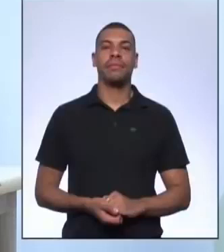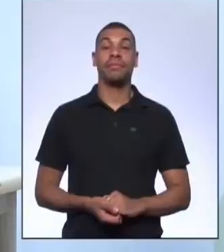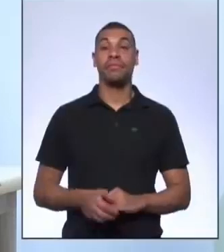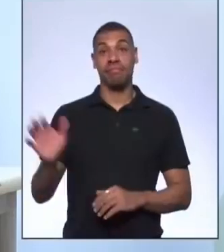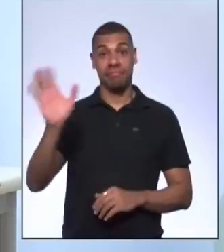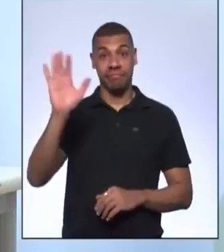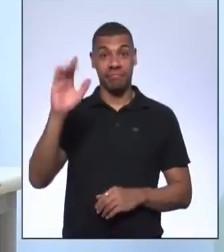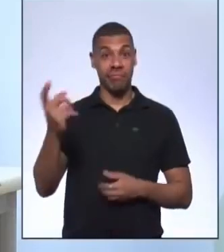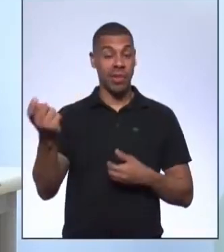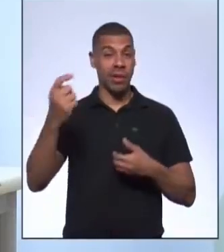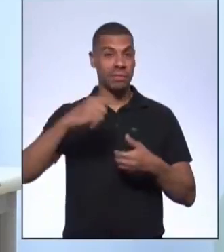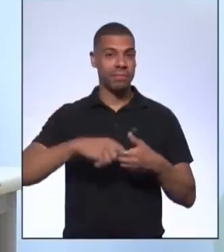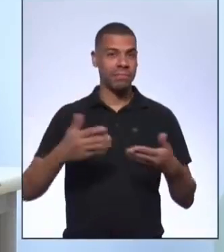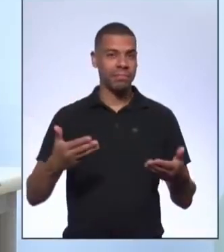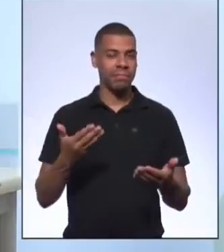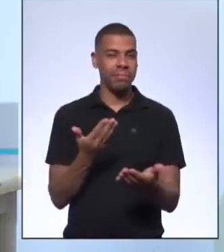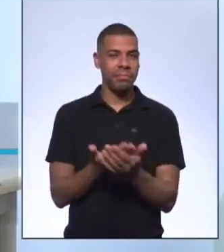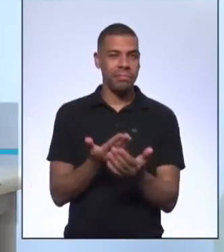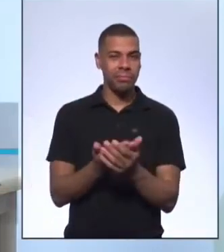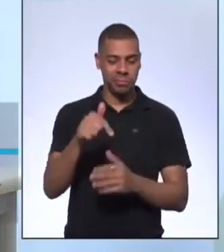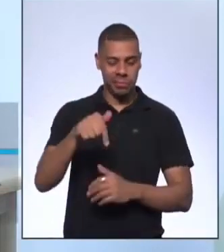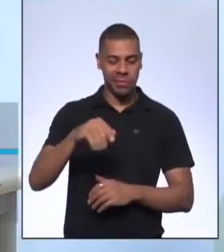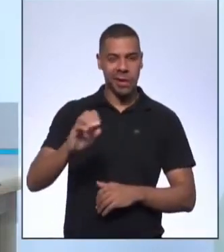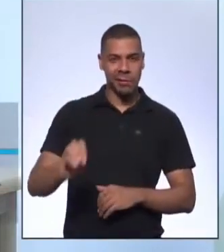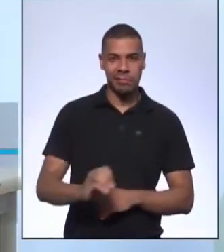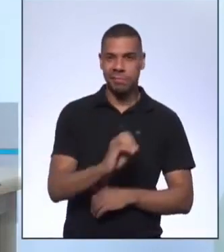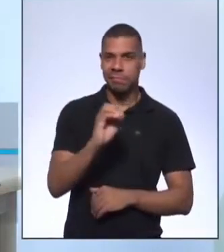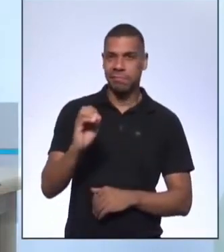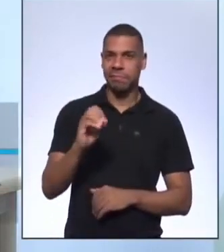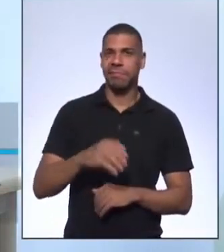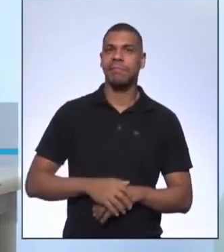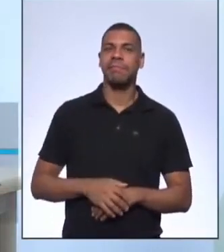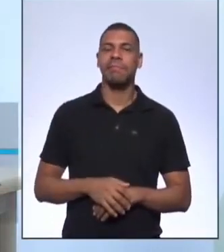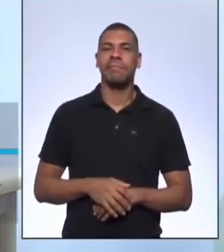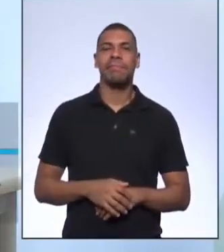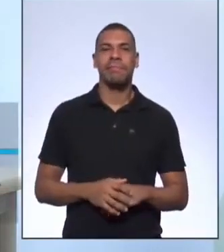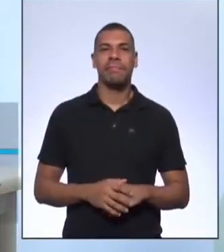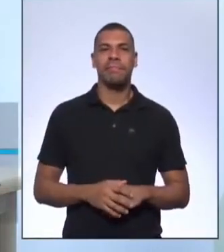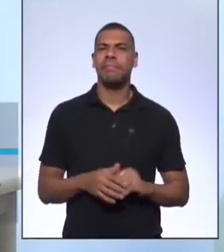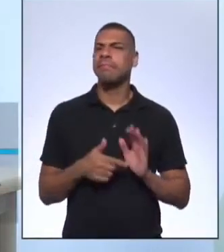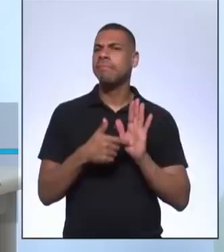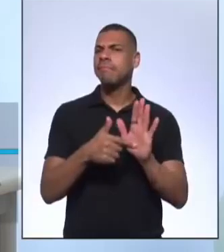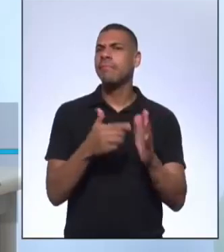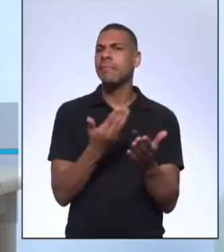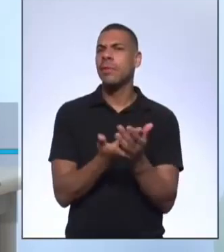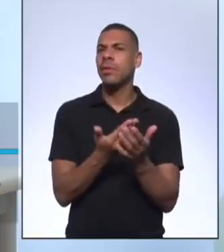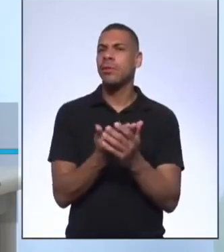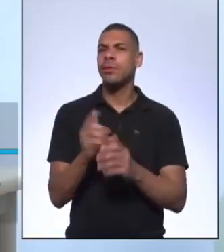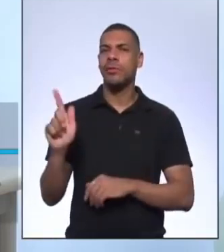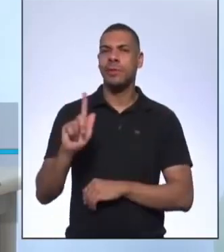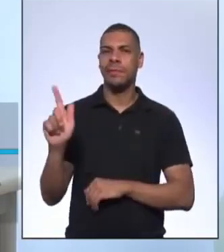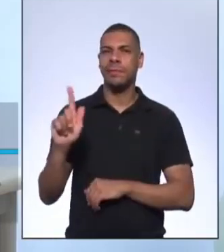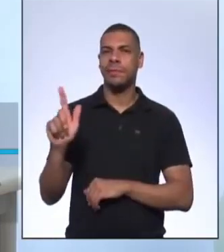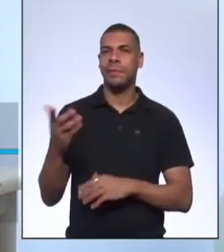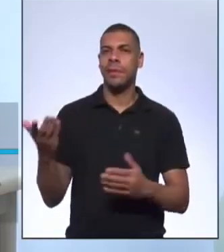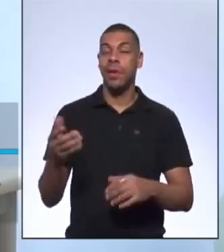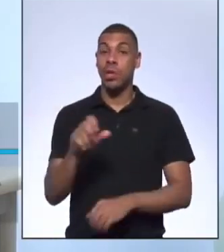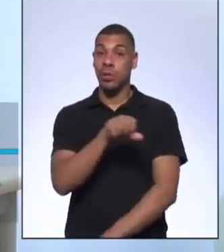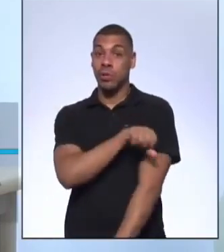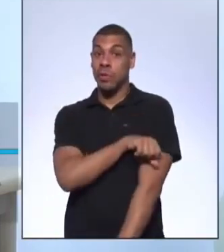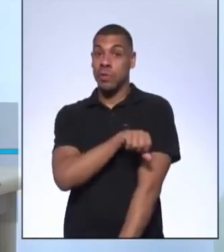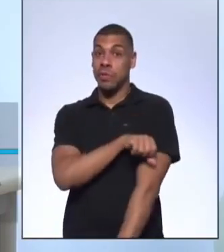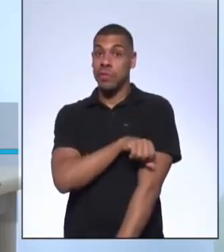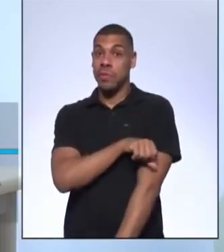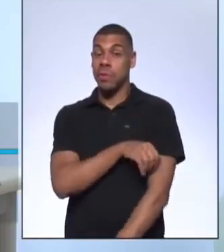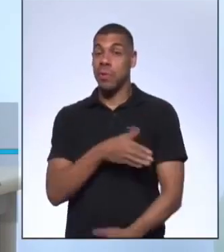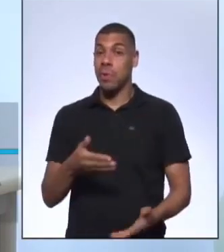Olá, voltamos aqui para o Centro de Mídias. Vocês estão acompanhando a aula de Geografia do 9º ano.